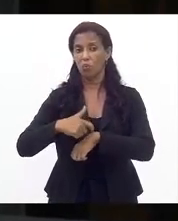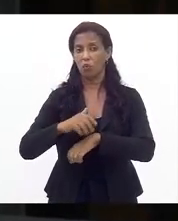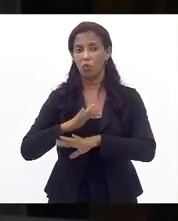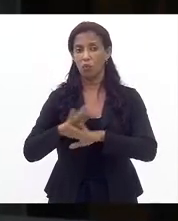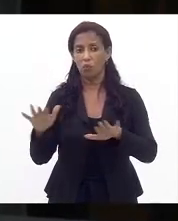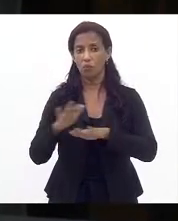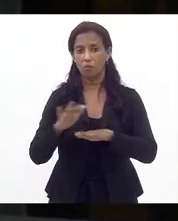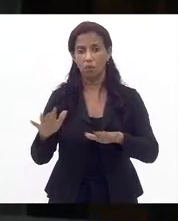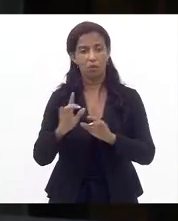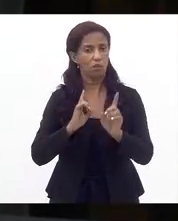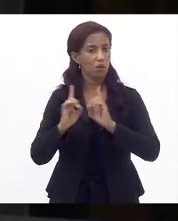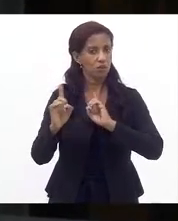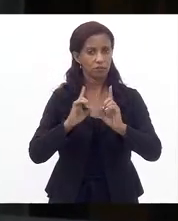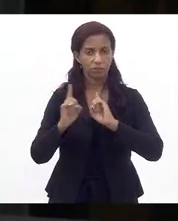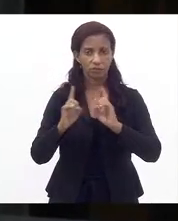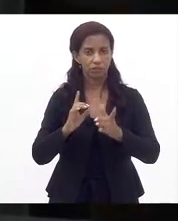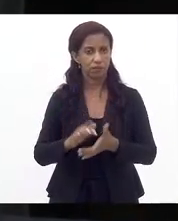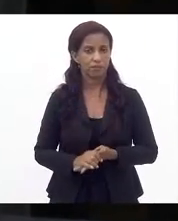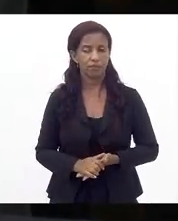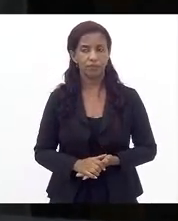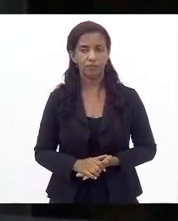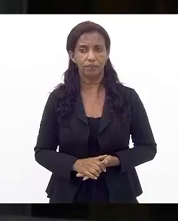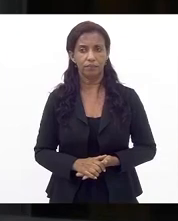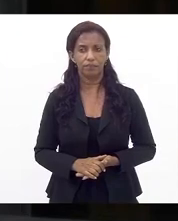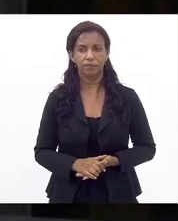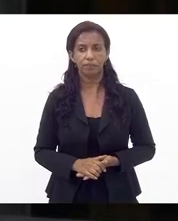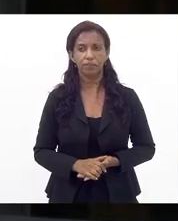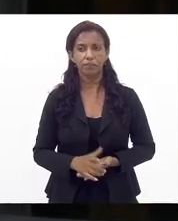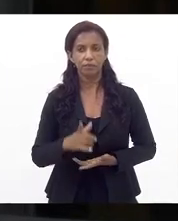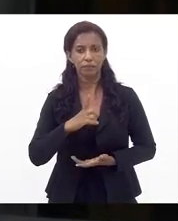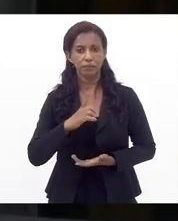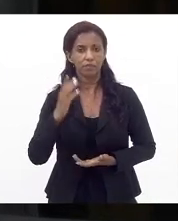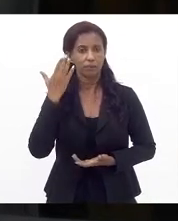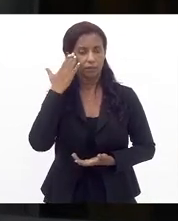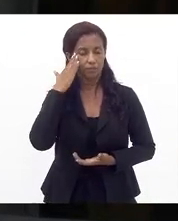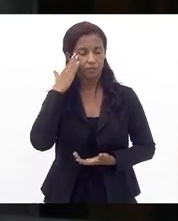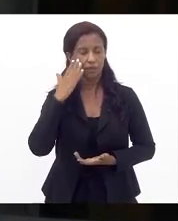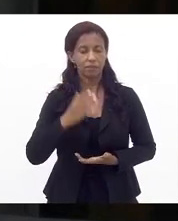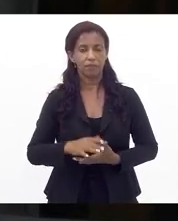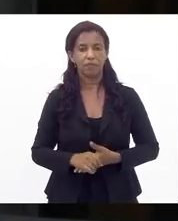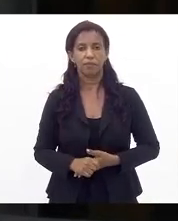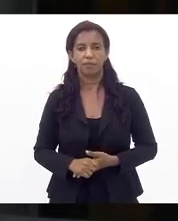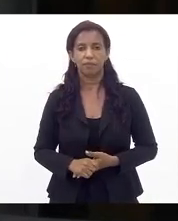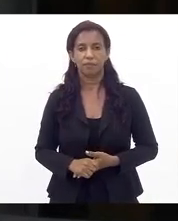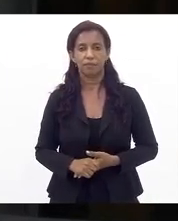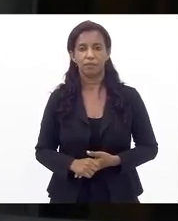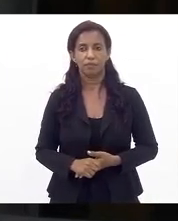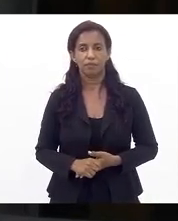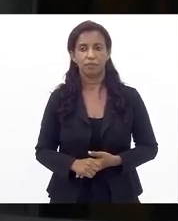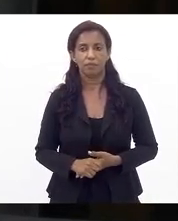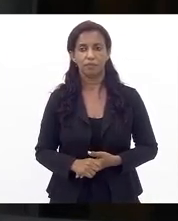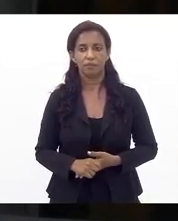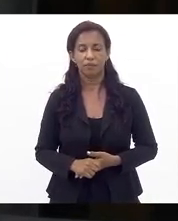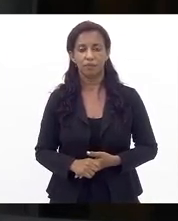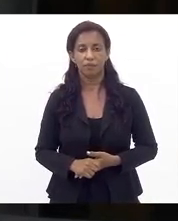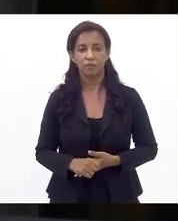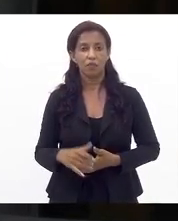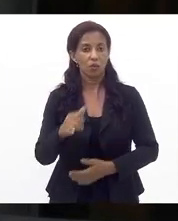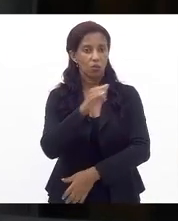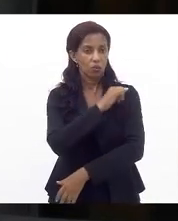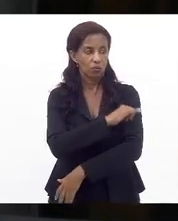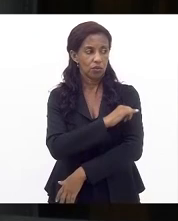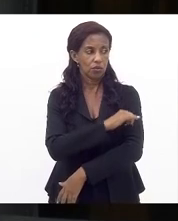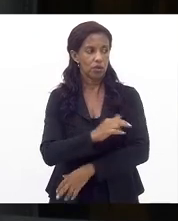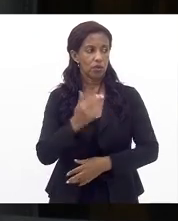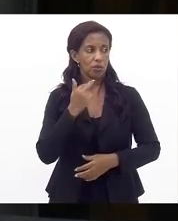e não é nessa discussão eu tenho entendimento de que o Rio